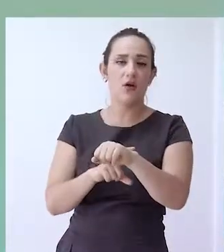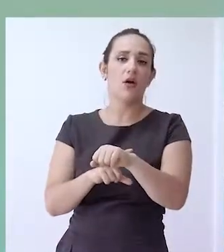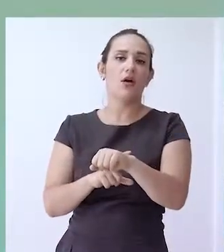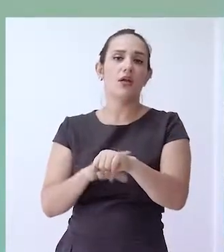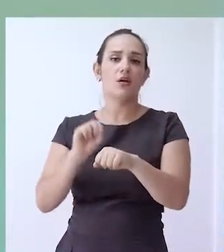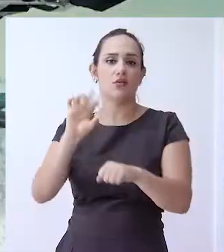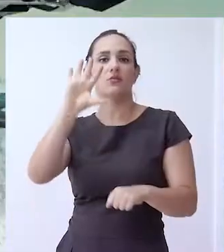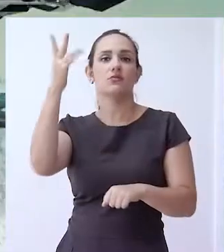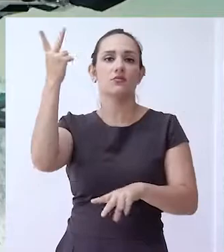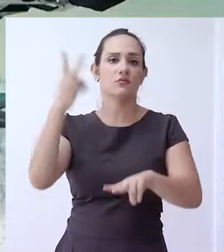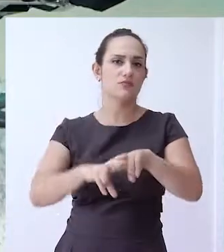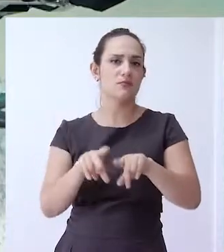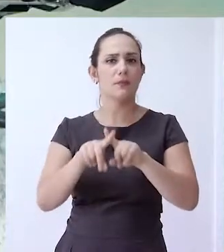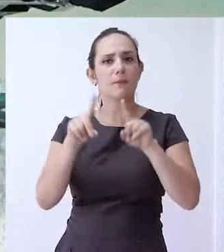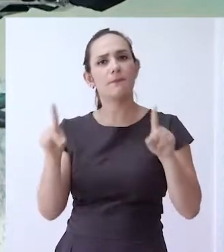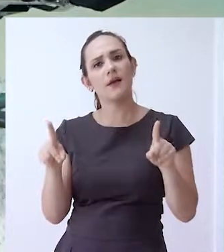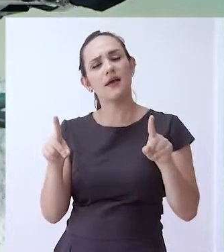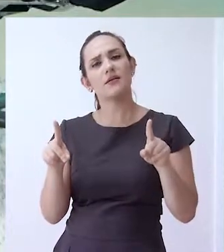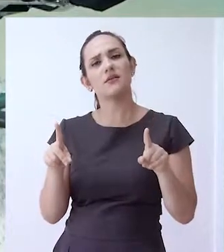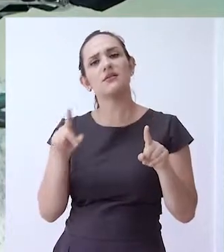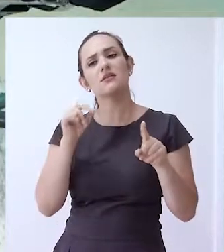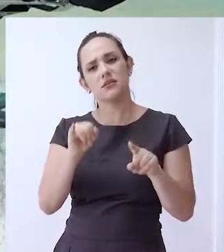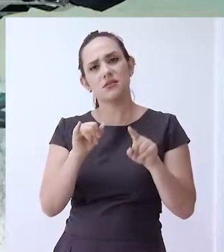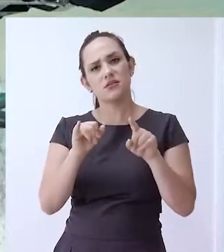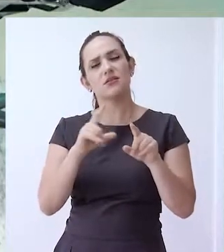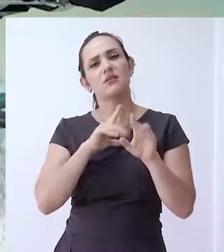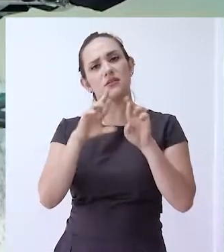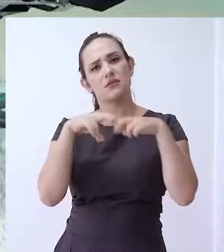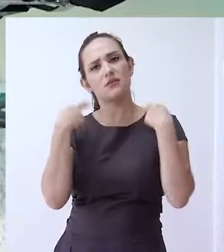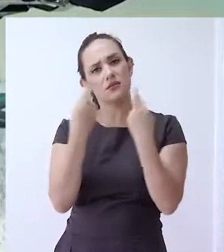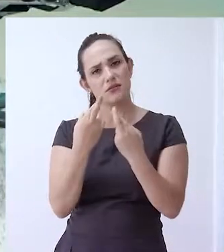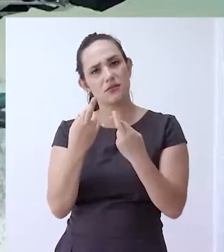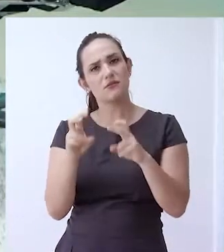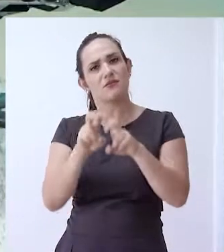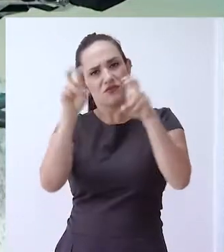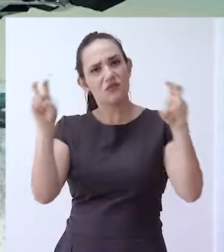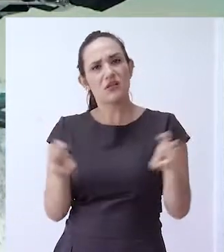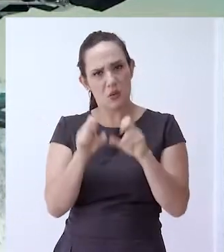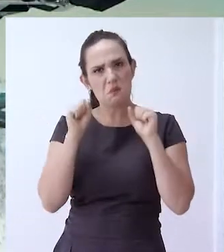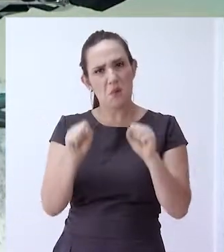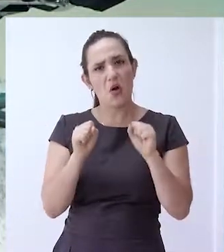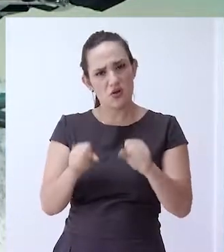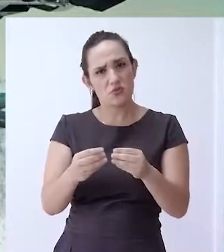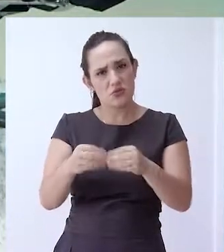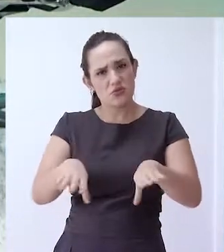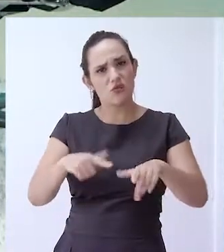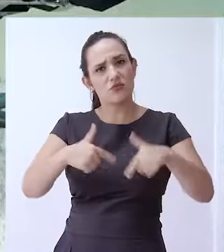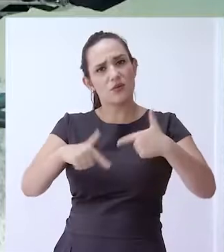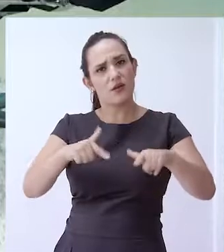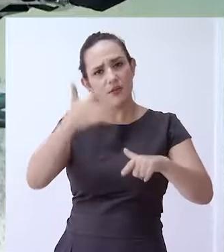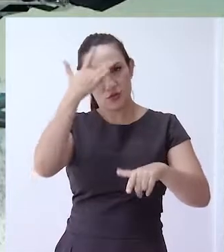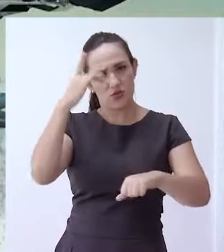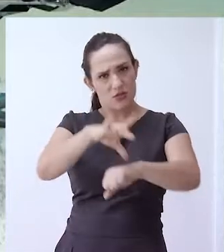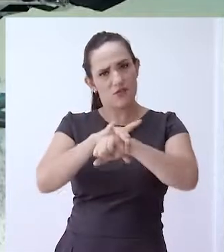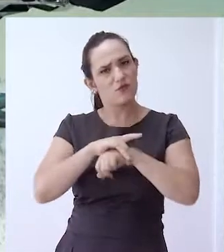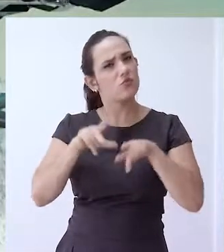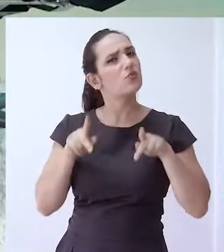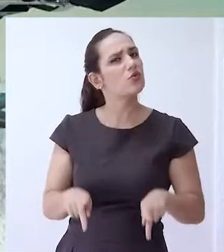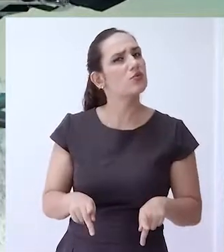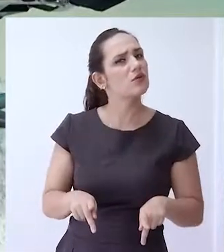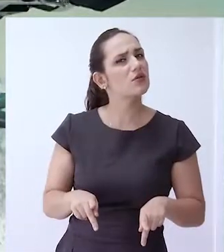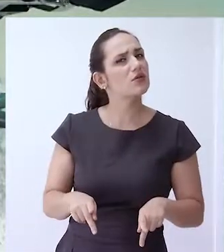durante a prisão, mas a audiência de custódia virtual, ela compromete o trabalho, de alguma forma, o trabalho